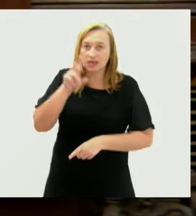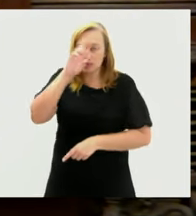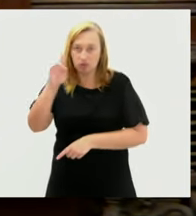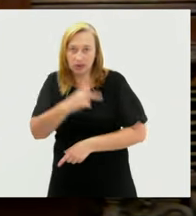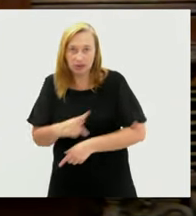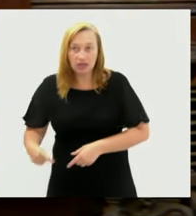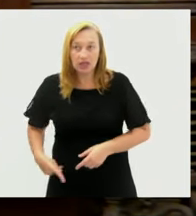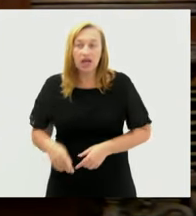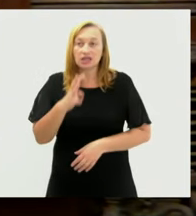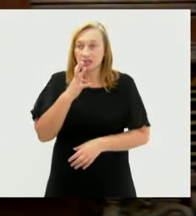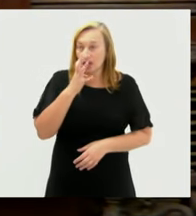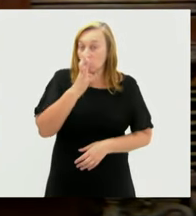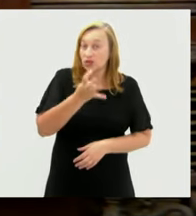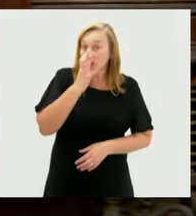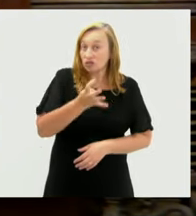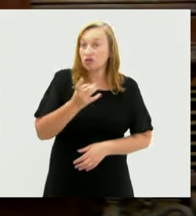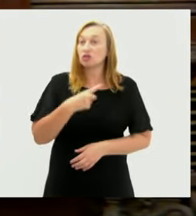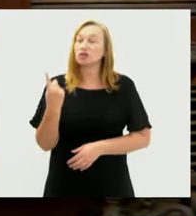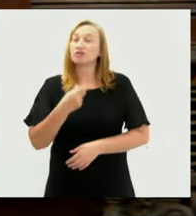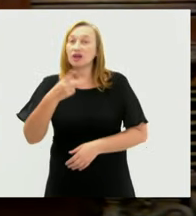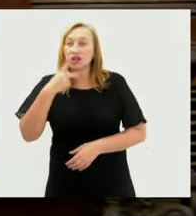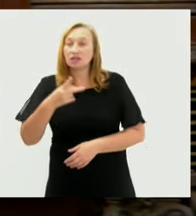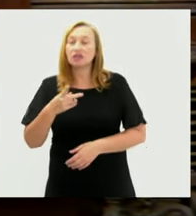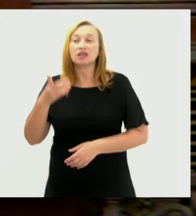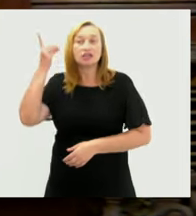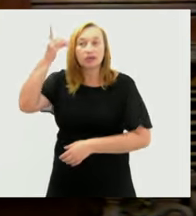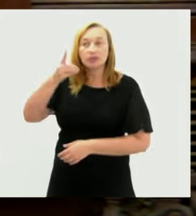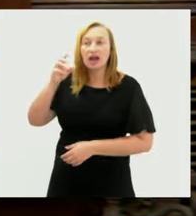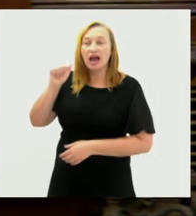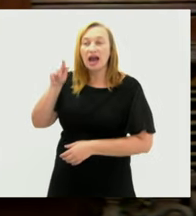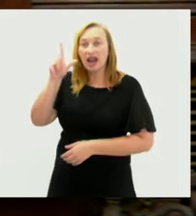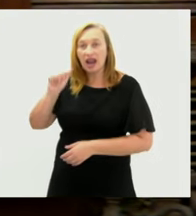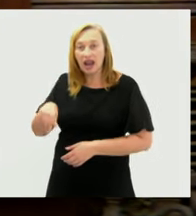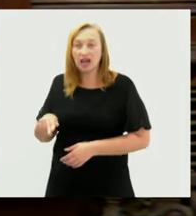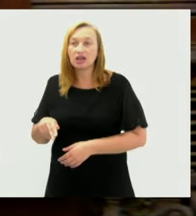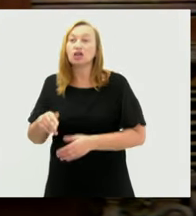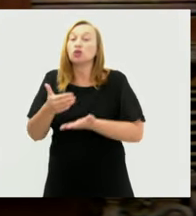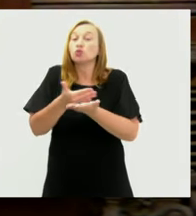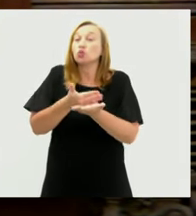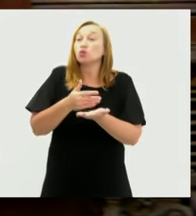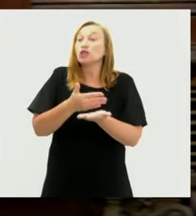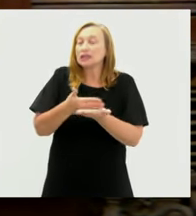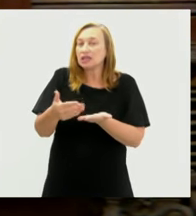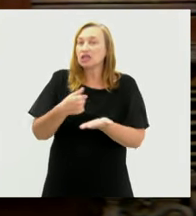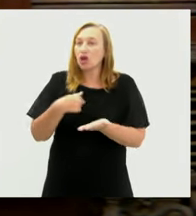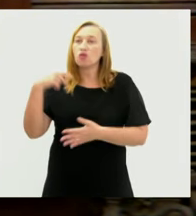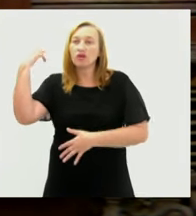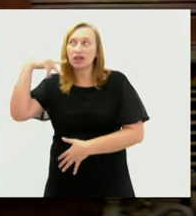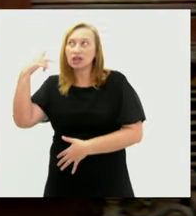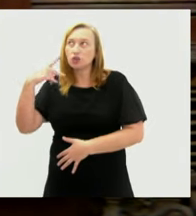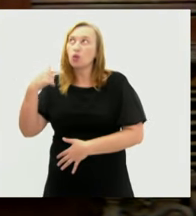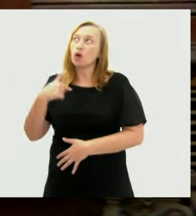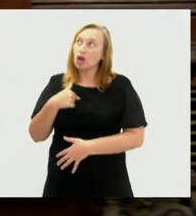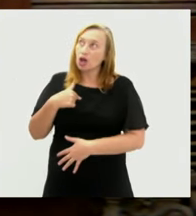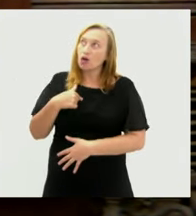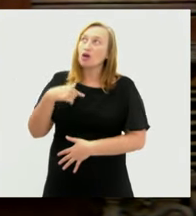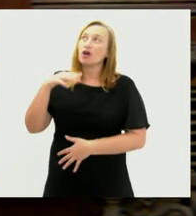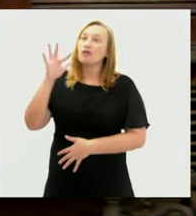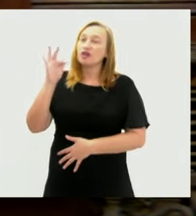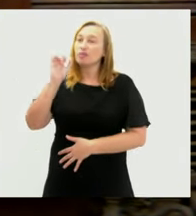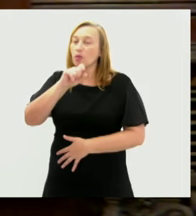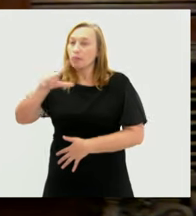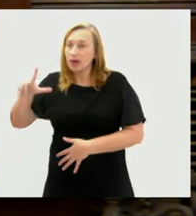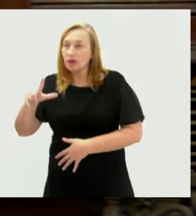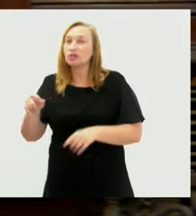a gente vem fazendo, deputado Alain, desde quando era vereador. Só eu, vereador na época, vereador Felipe Pobel, vereador